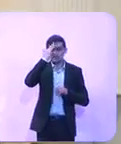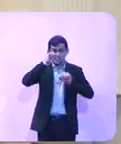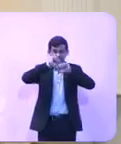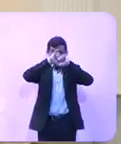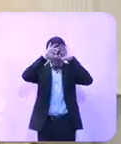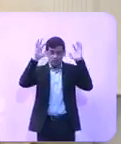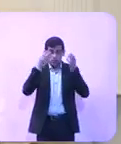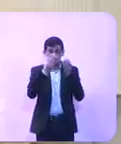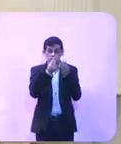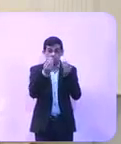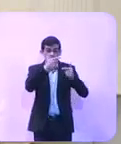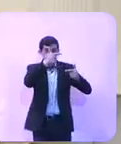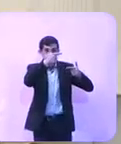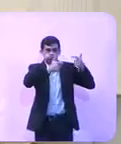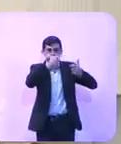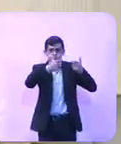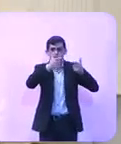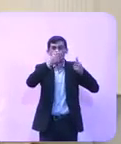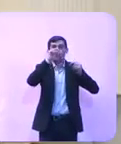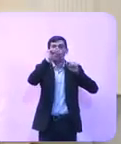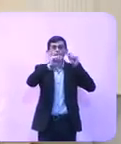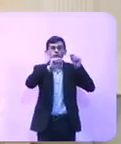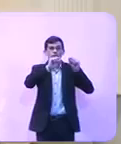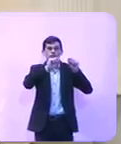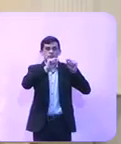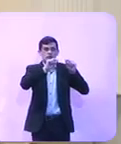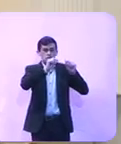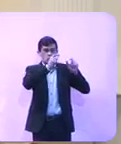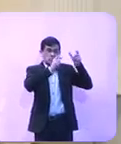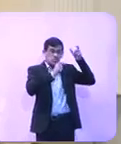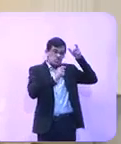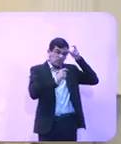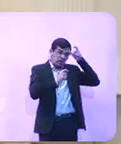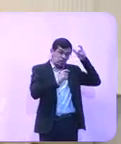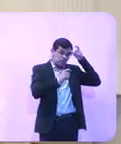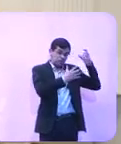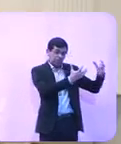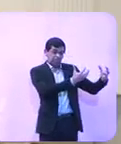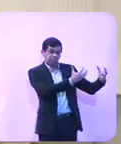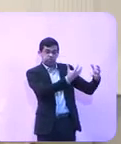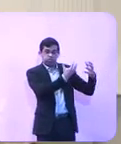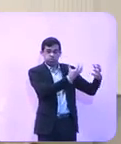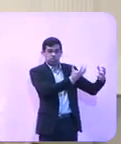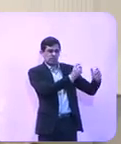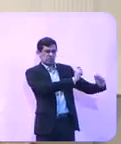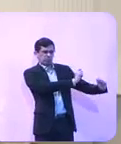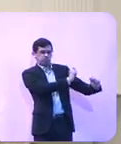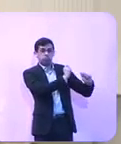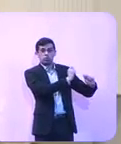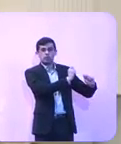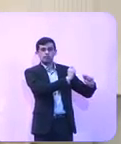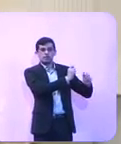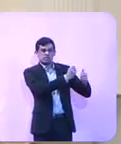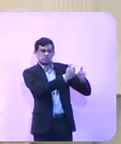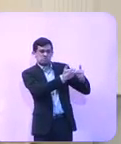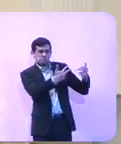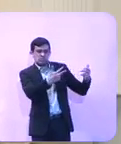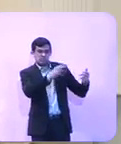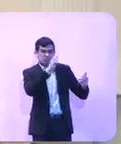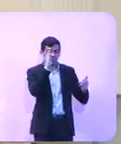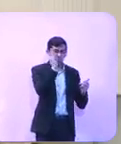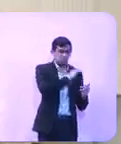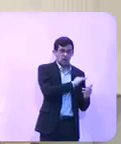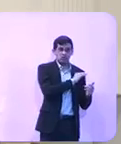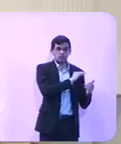dessas batalhas são o sopro do inimigo, né, lançando